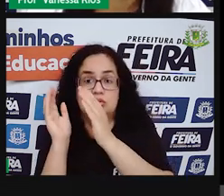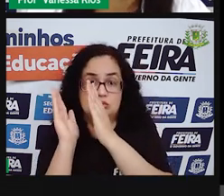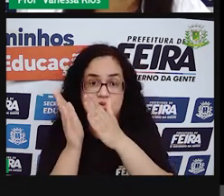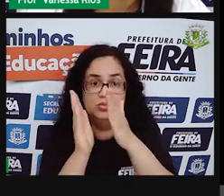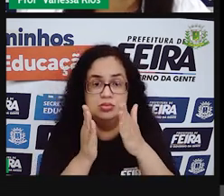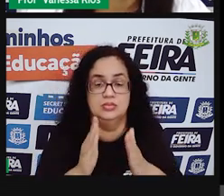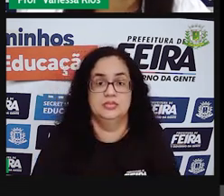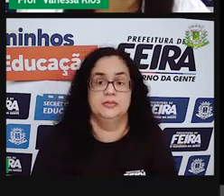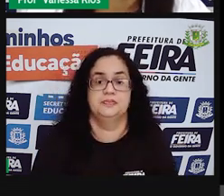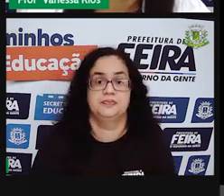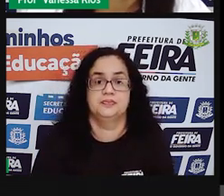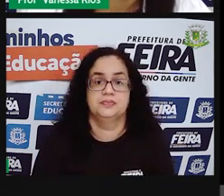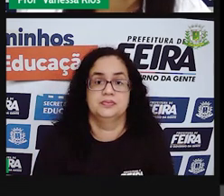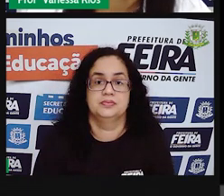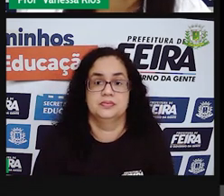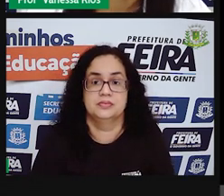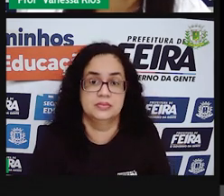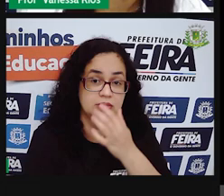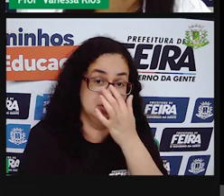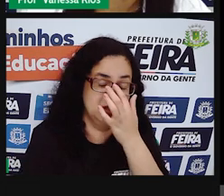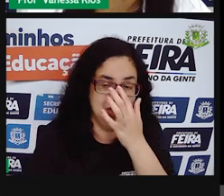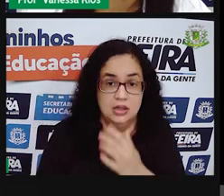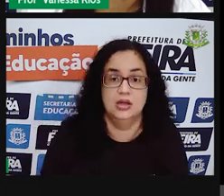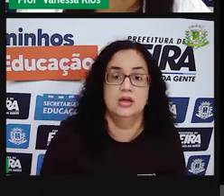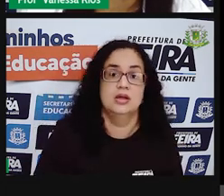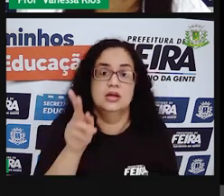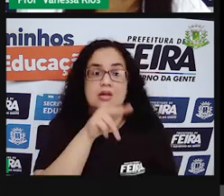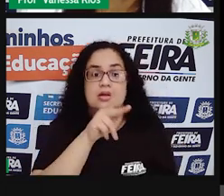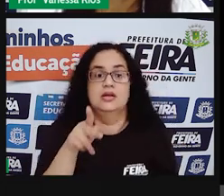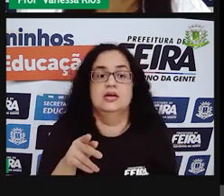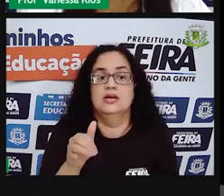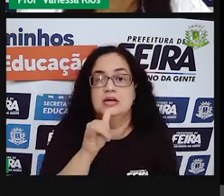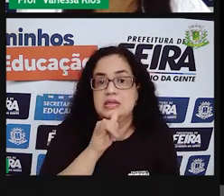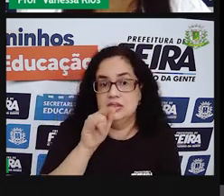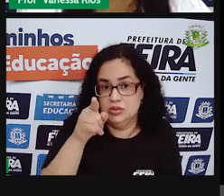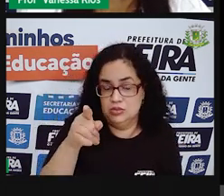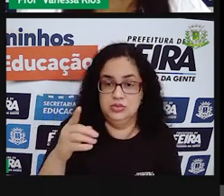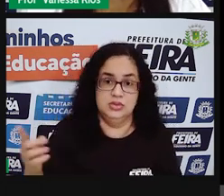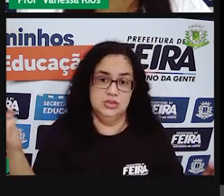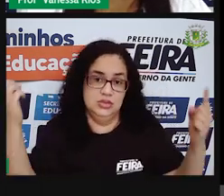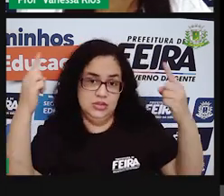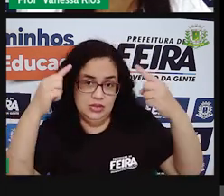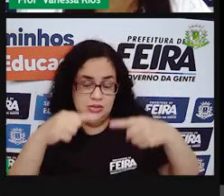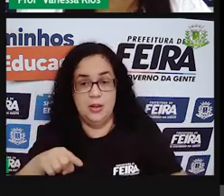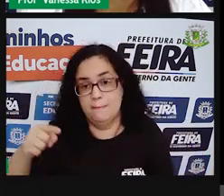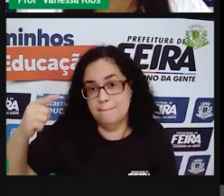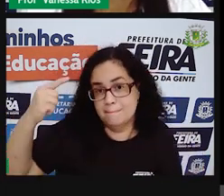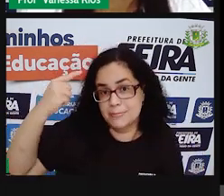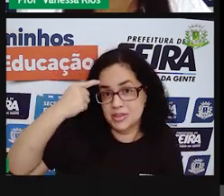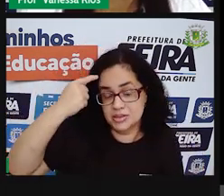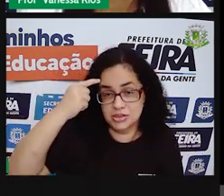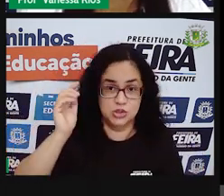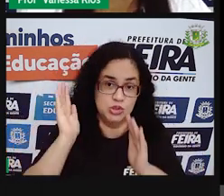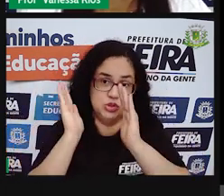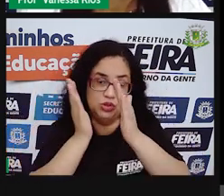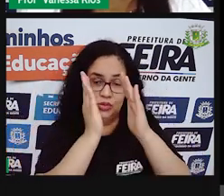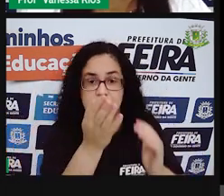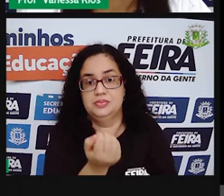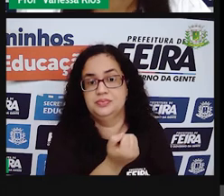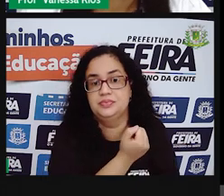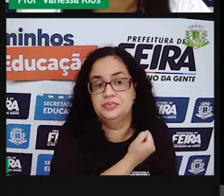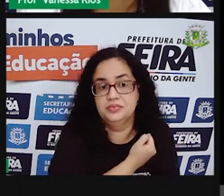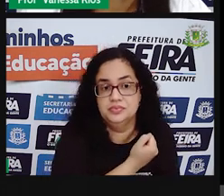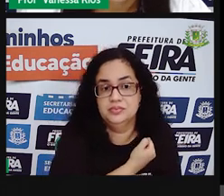sequência. E a Pró tem mais aqui, ó, um desafio para a gente pensar em sequência numérica.